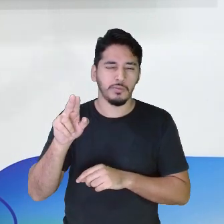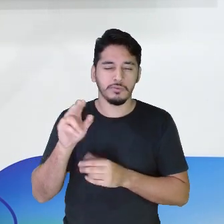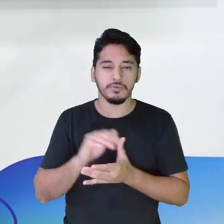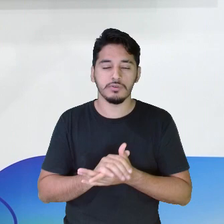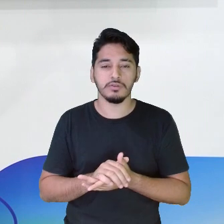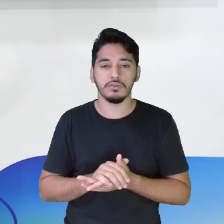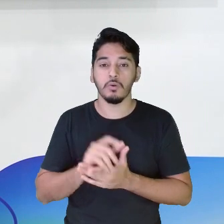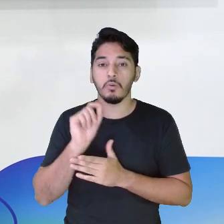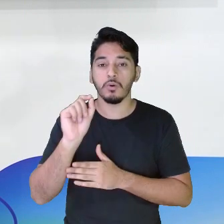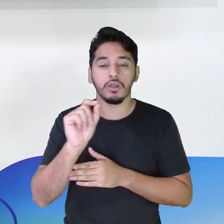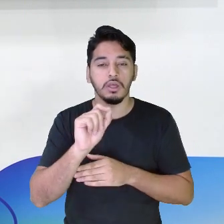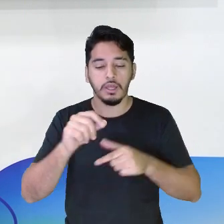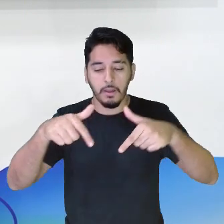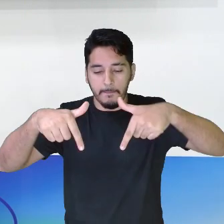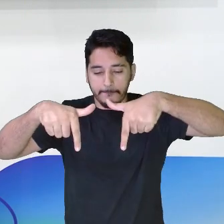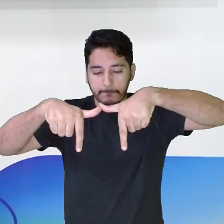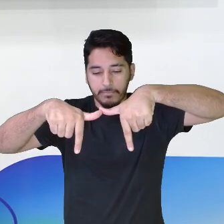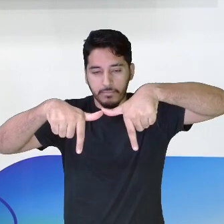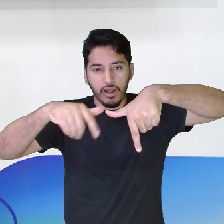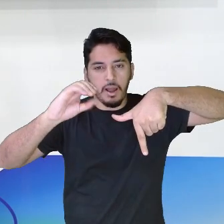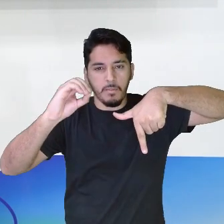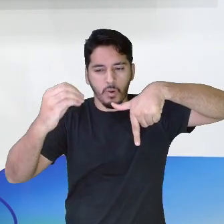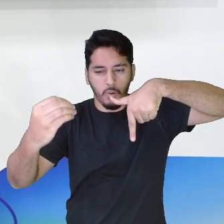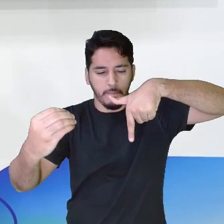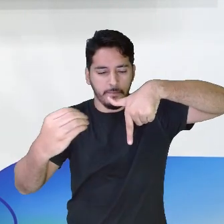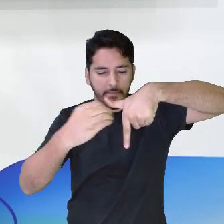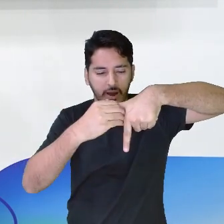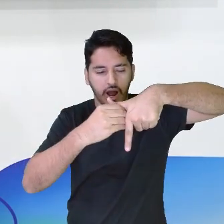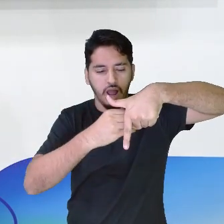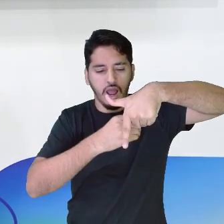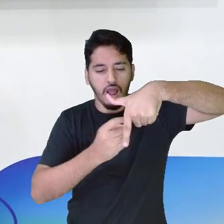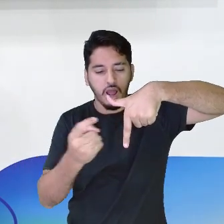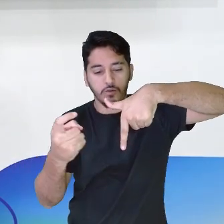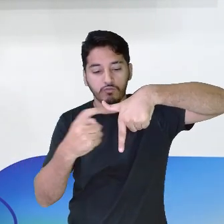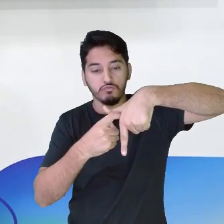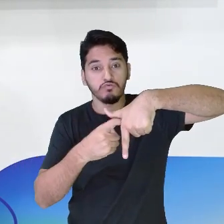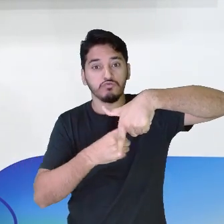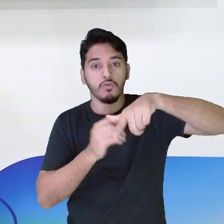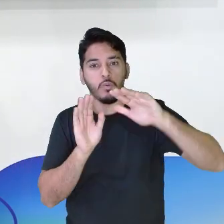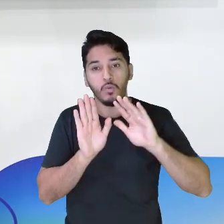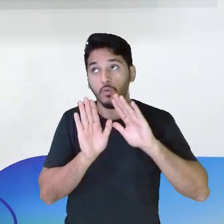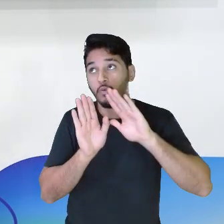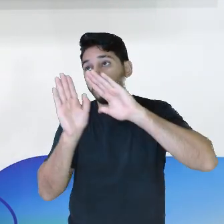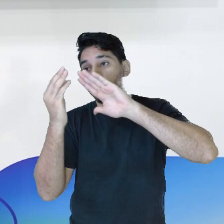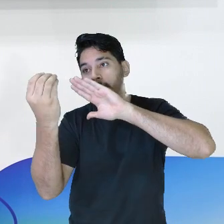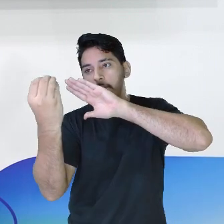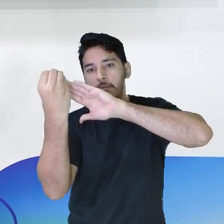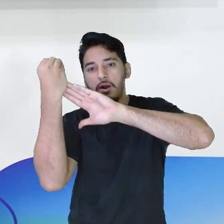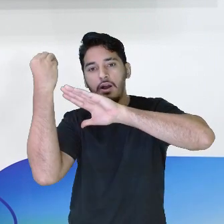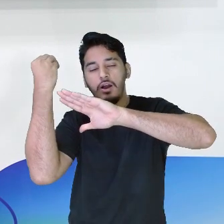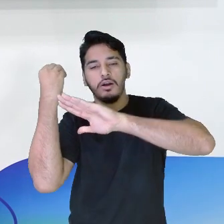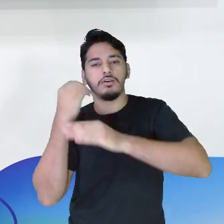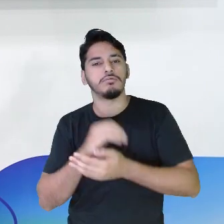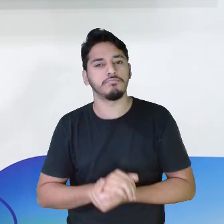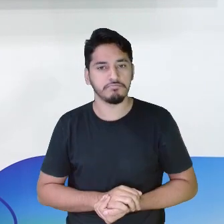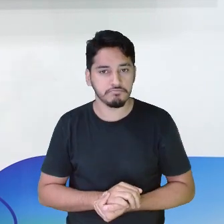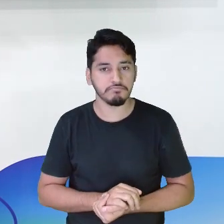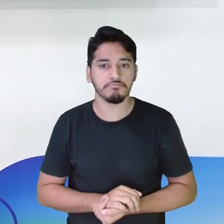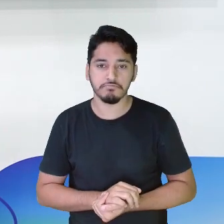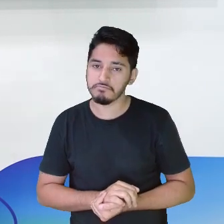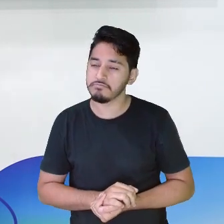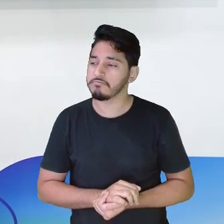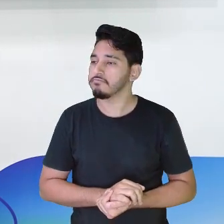sem chance para o goleiro. Um golaço. É assim que eu escuto nas partidas de